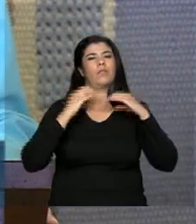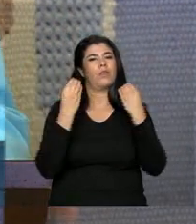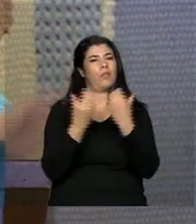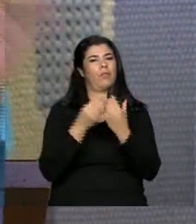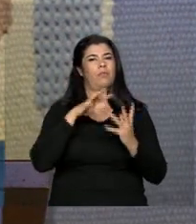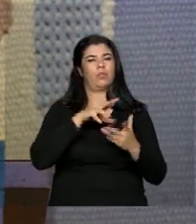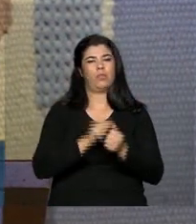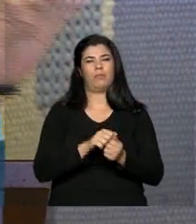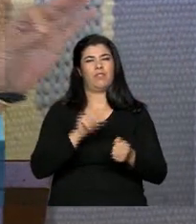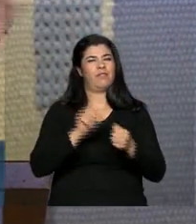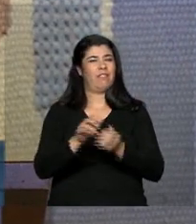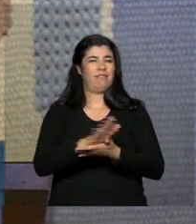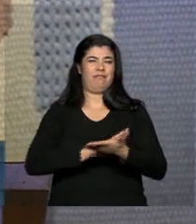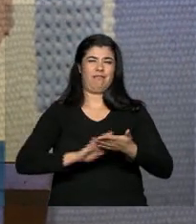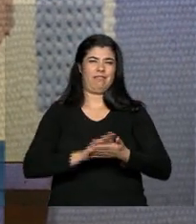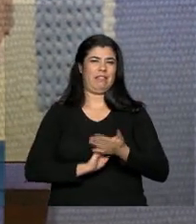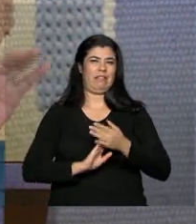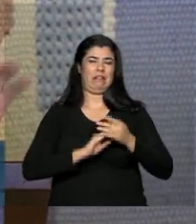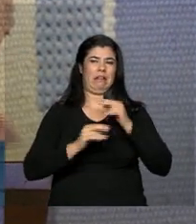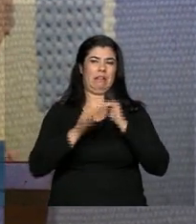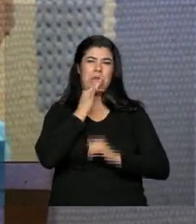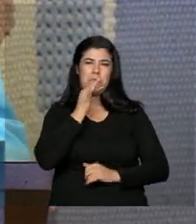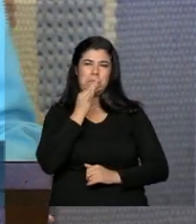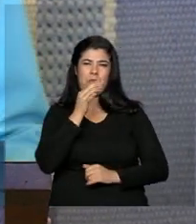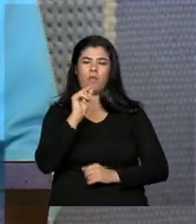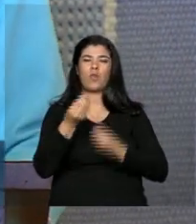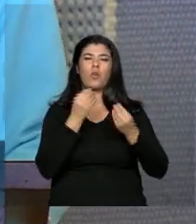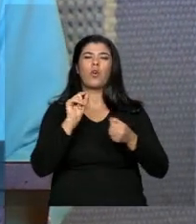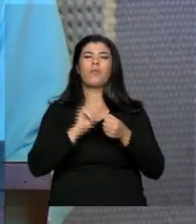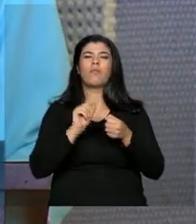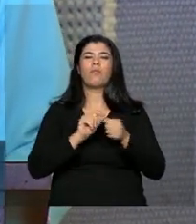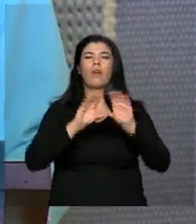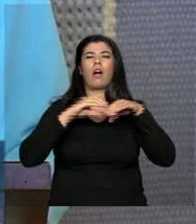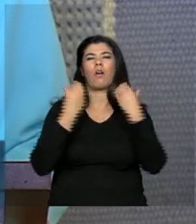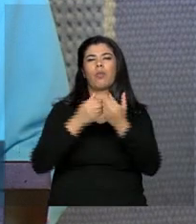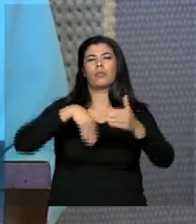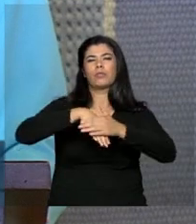comentário sobre resultado de jogo nenhum.